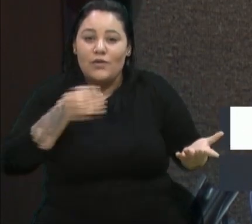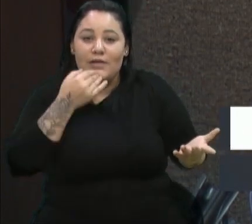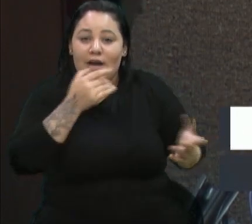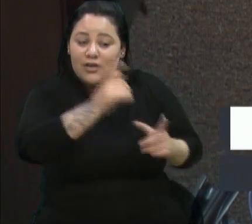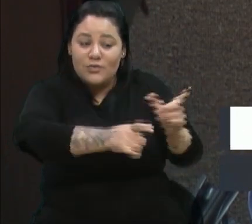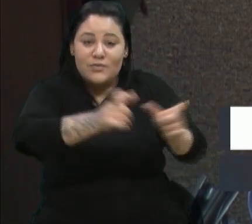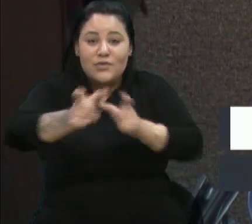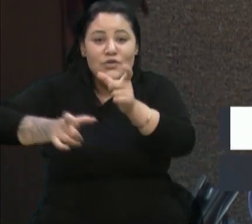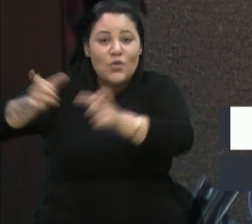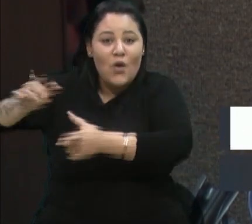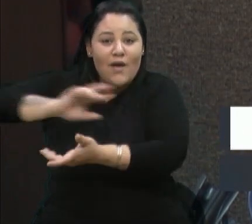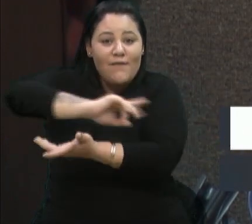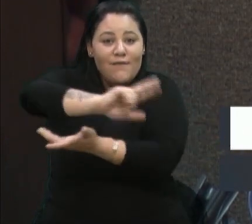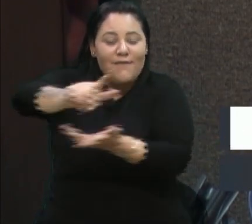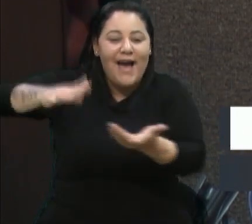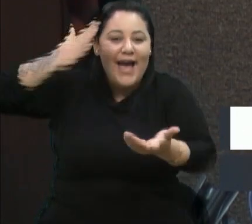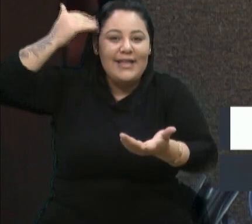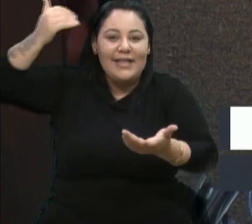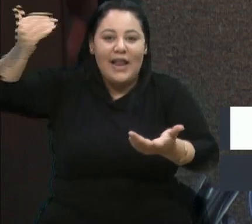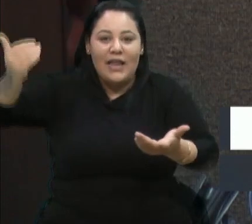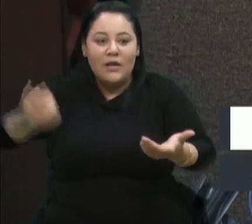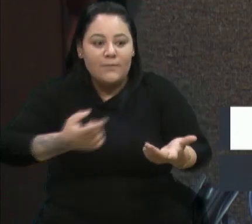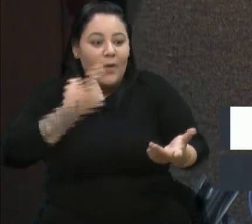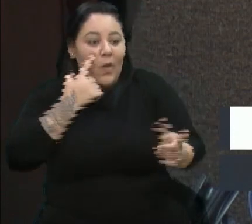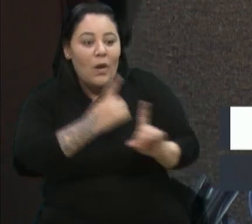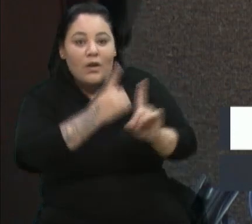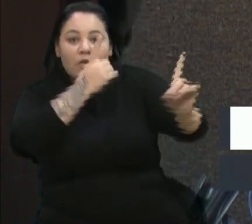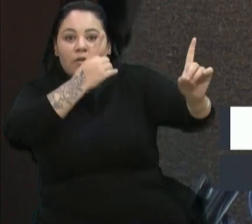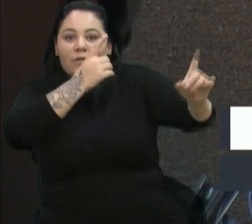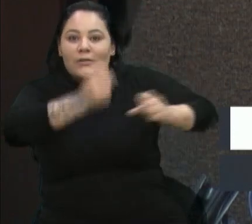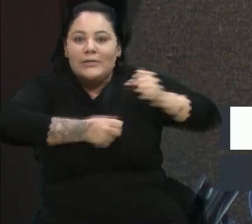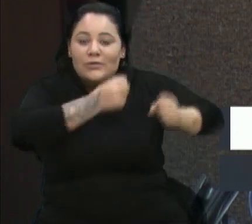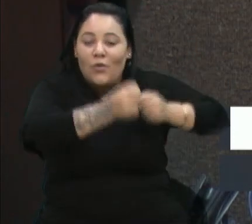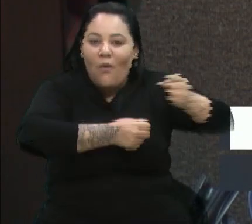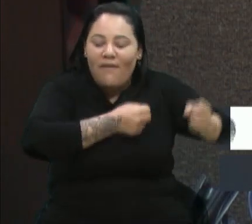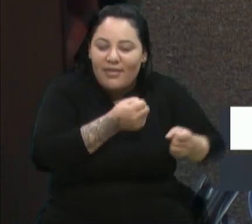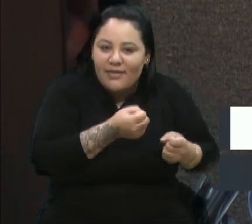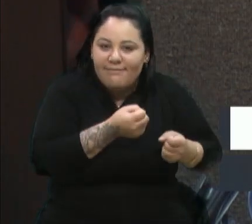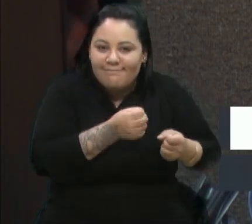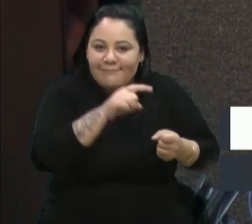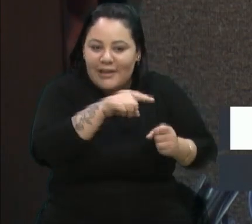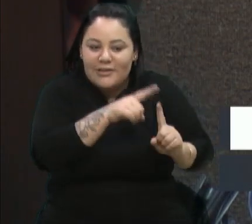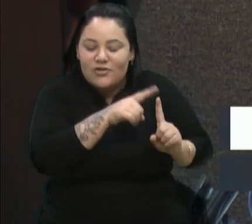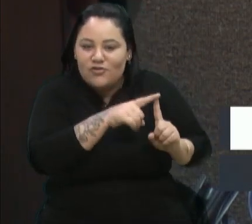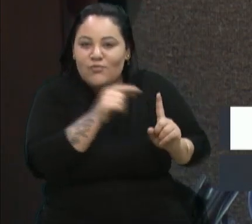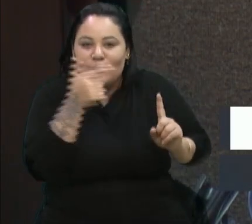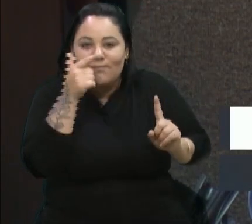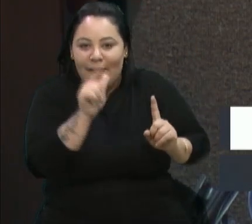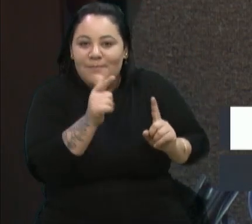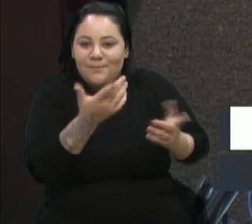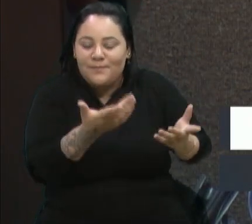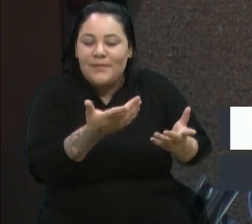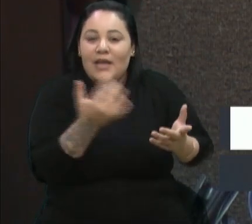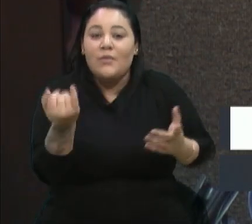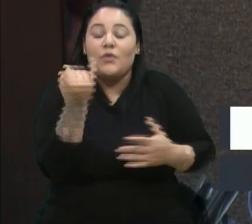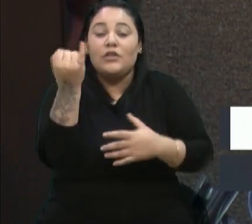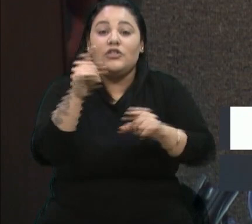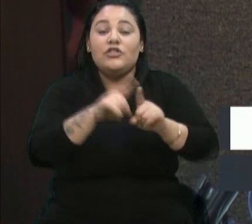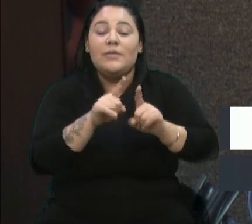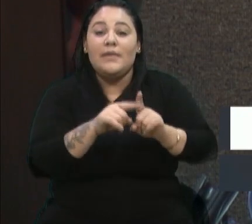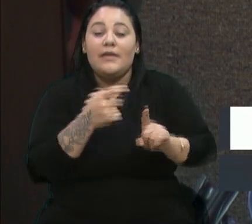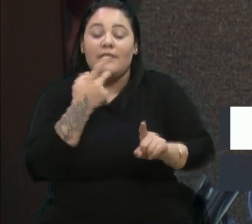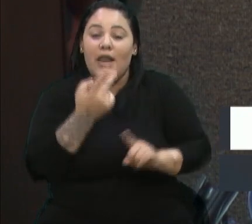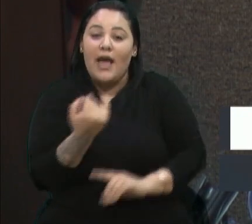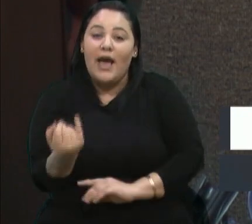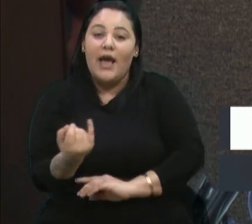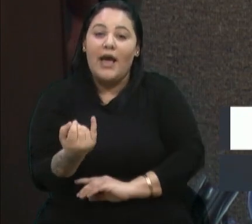talentos que daqui a pouco se descobre nestas maratonas, nesse tipo de evento. É importante também citar, de